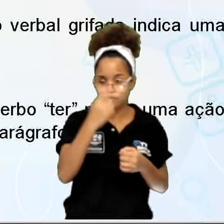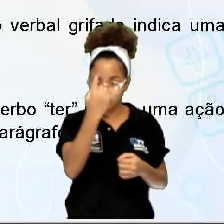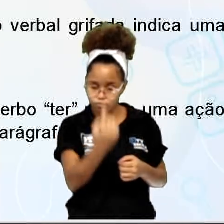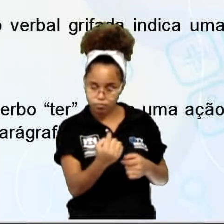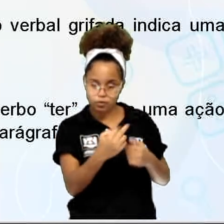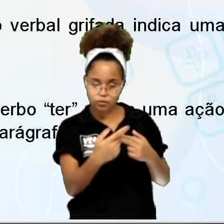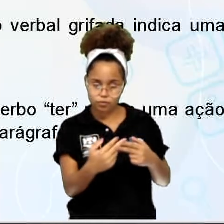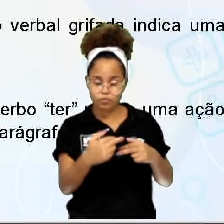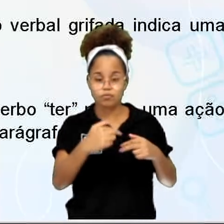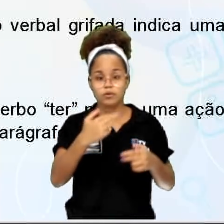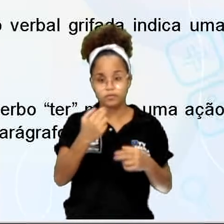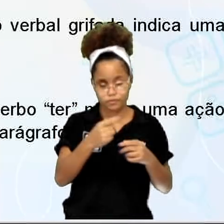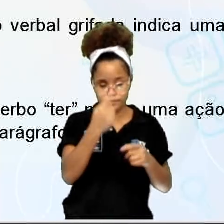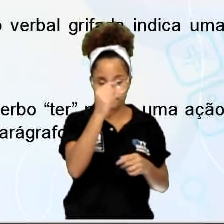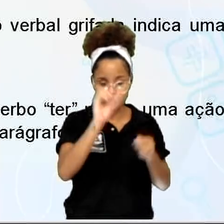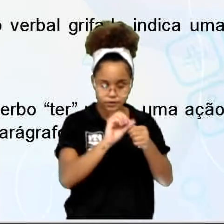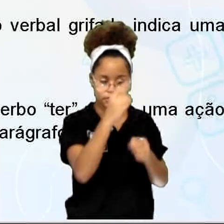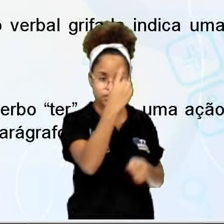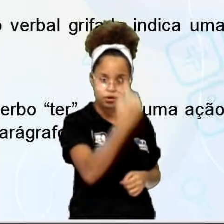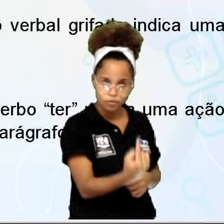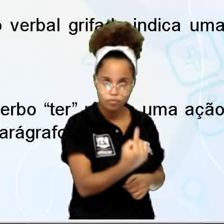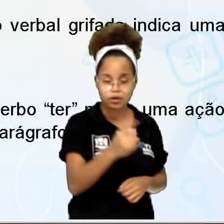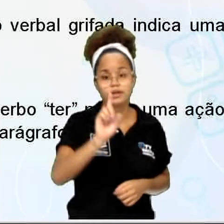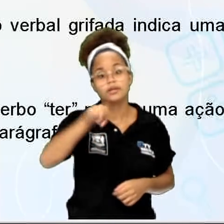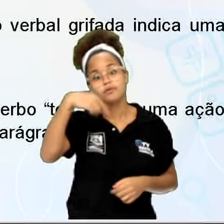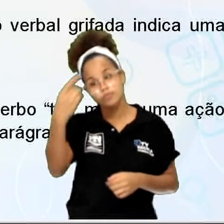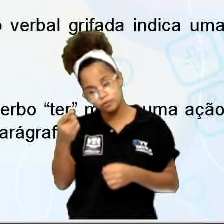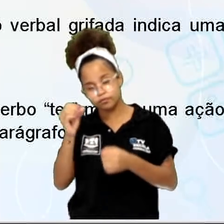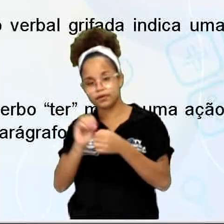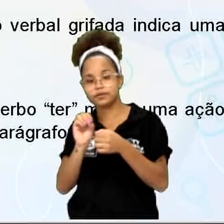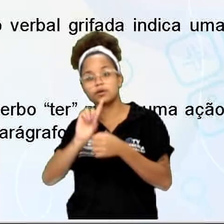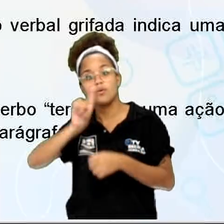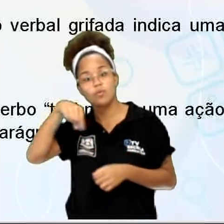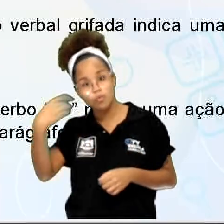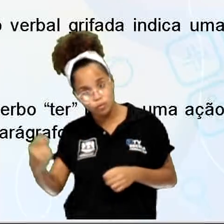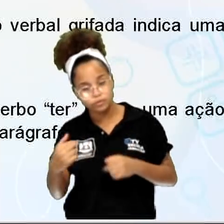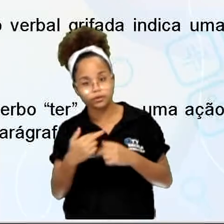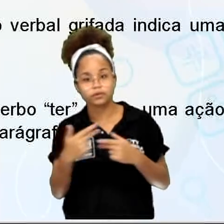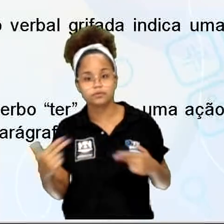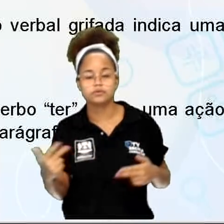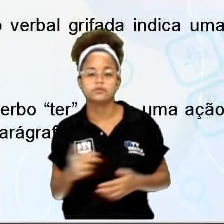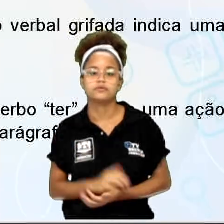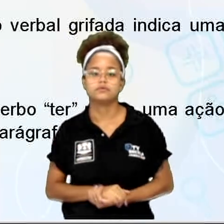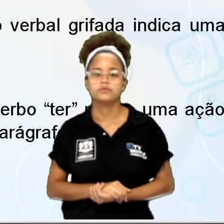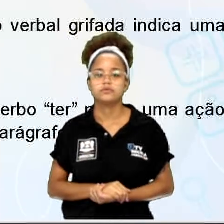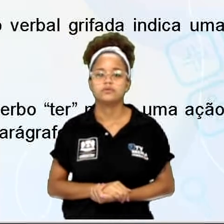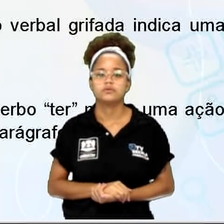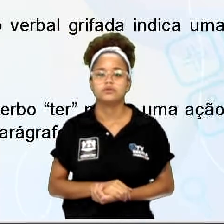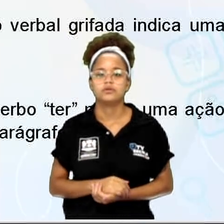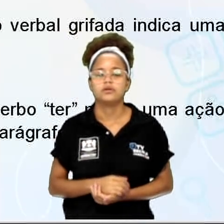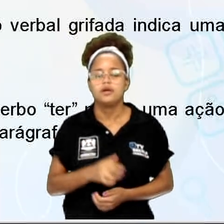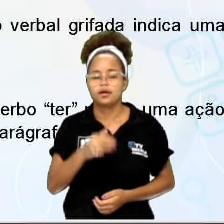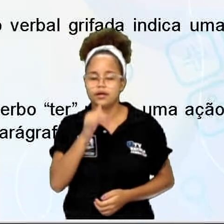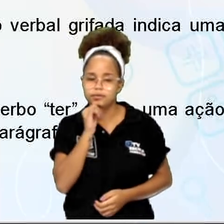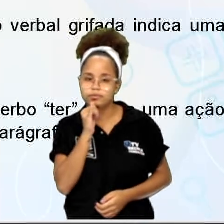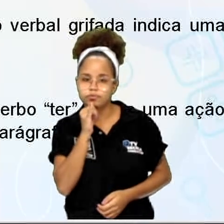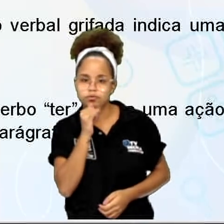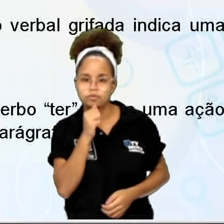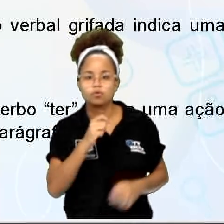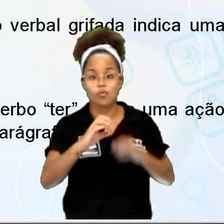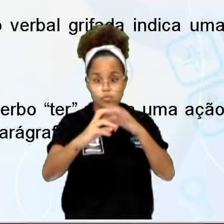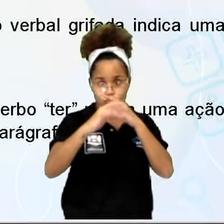outra. Então, o músico continuou as volutas, ou seja, ele estava tocando ainda enquanto abria a jaula.